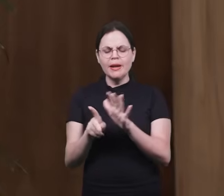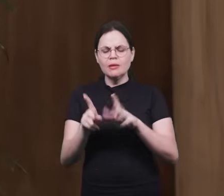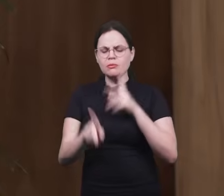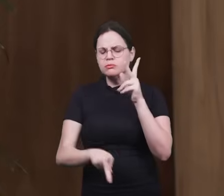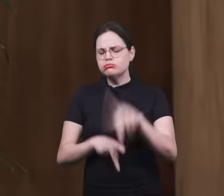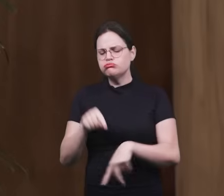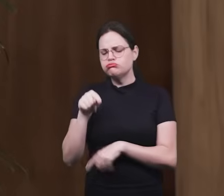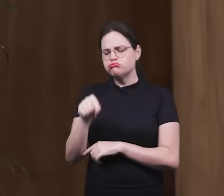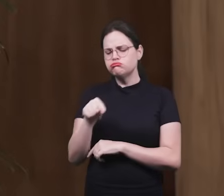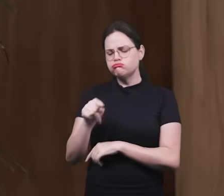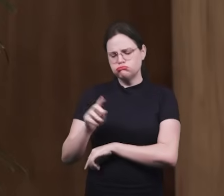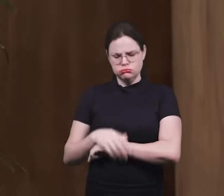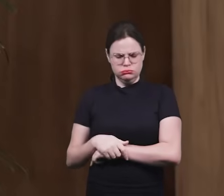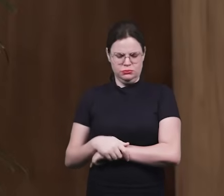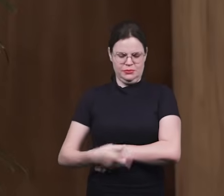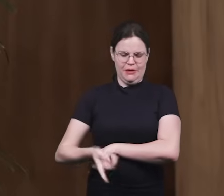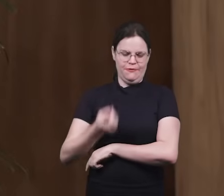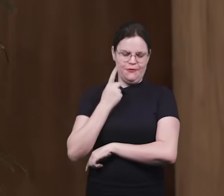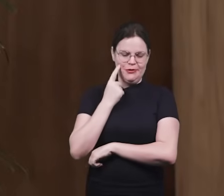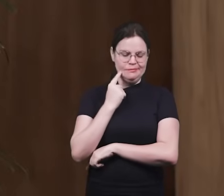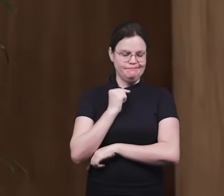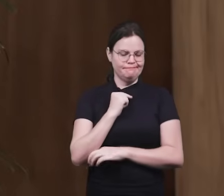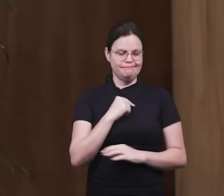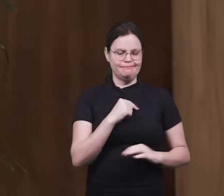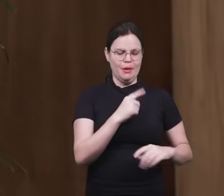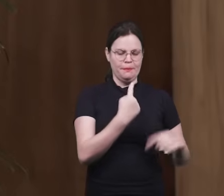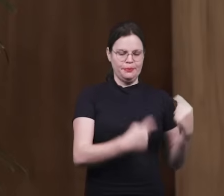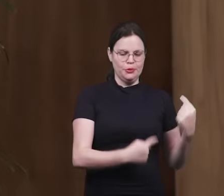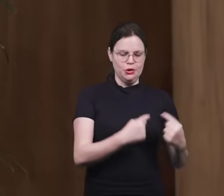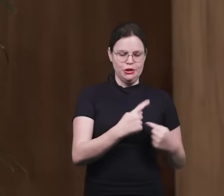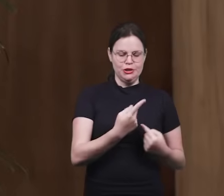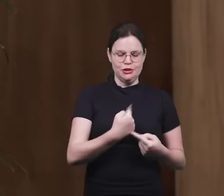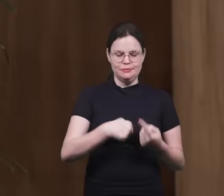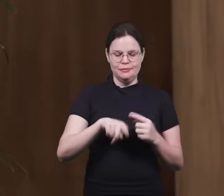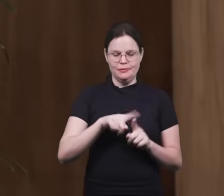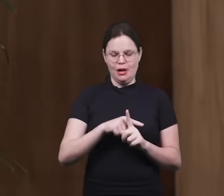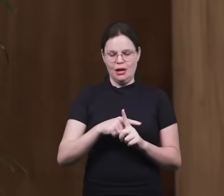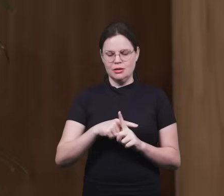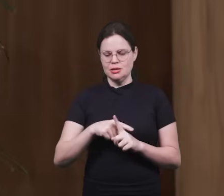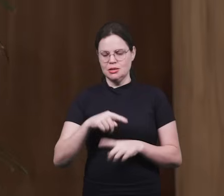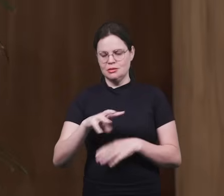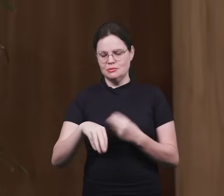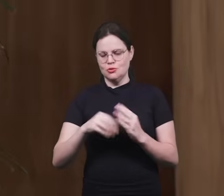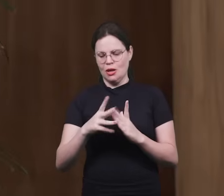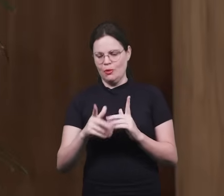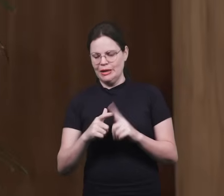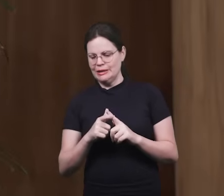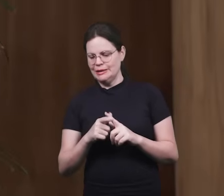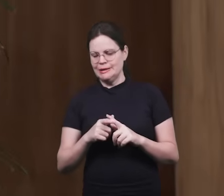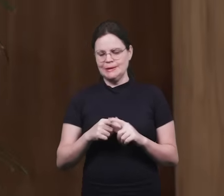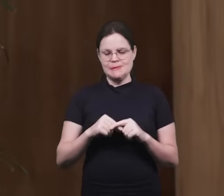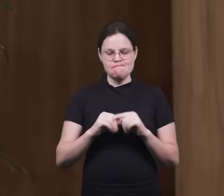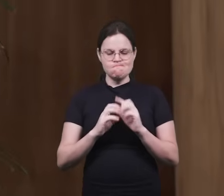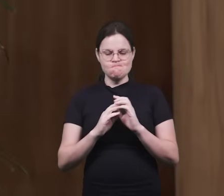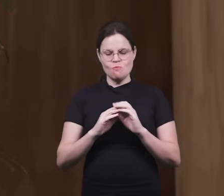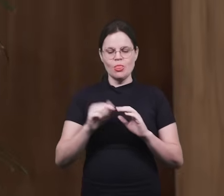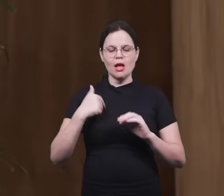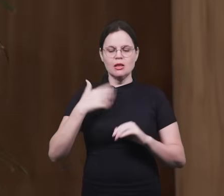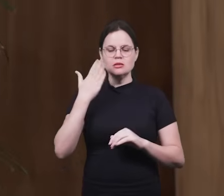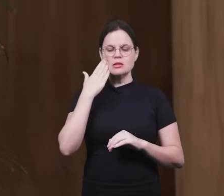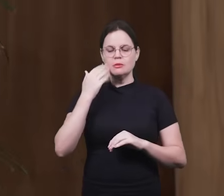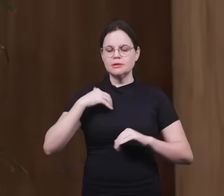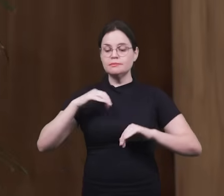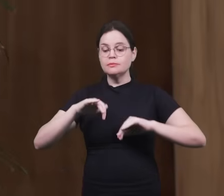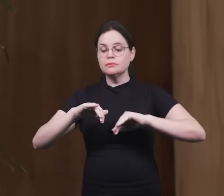agora uma mistura, não é? O Senhor não é enganado. Então ele separa muito bem.